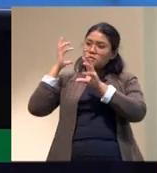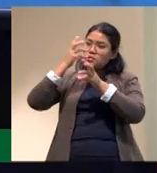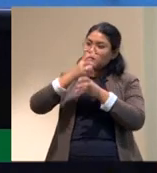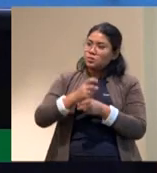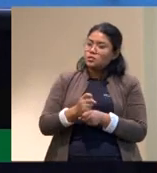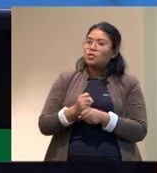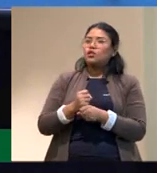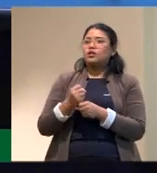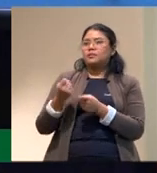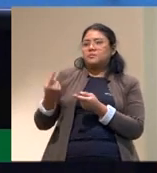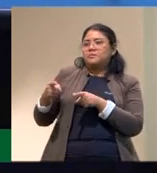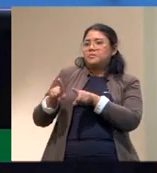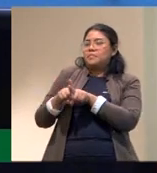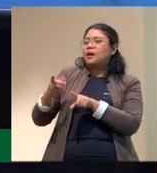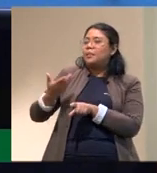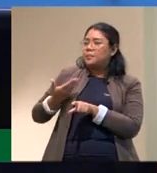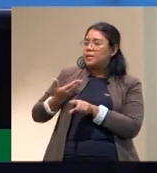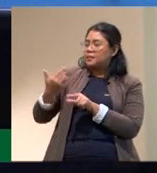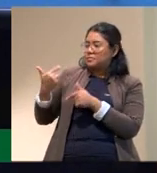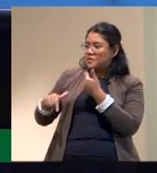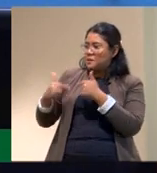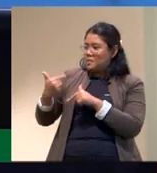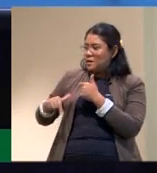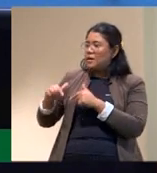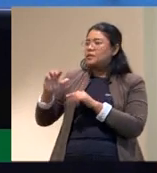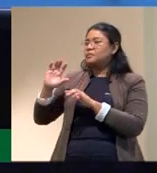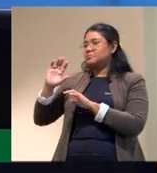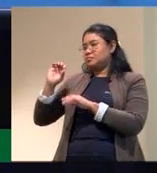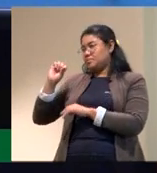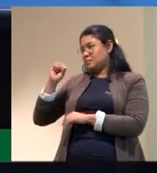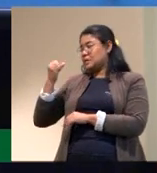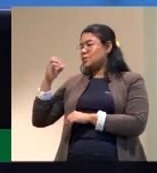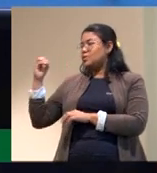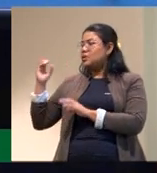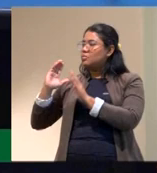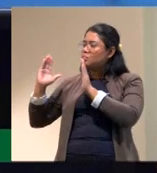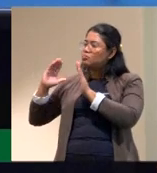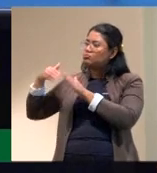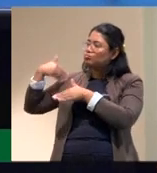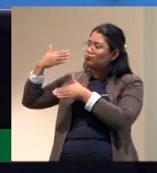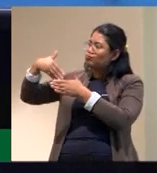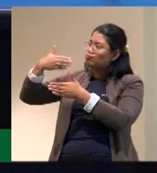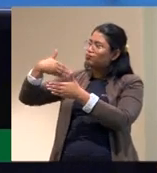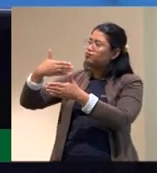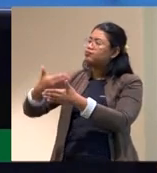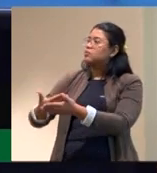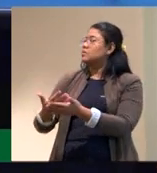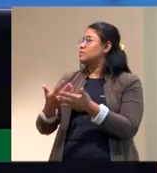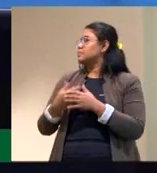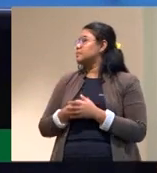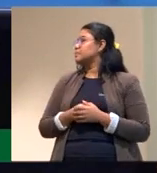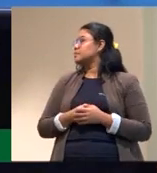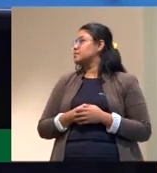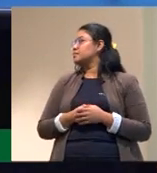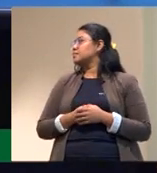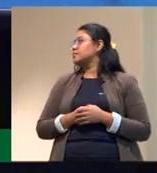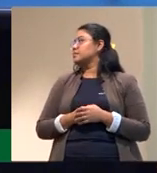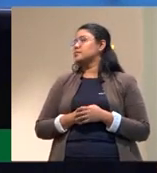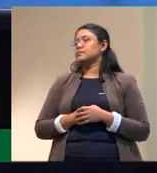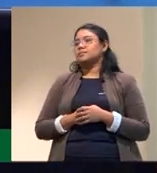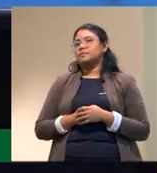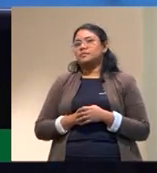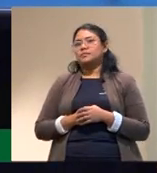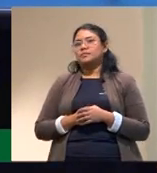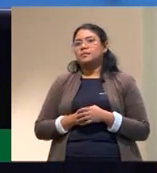com quem eu convivo desde os anos 80 nessa busca dessas respostas. eu tive a oportunidade de fazer a